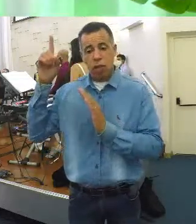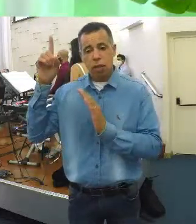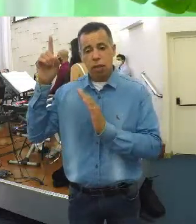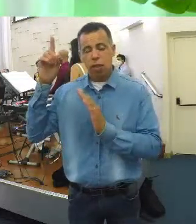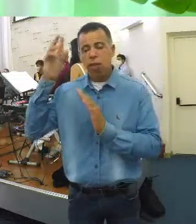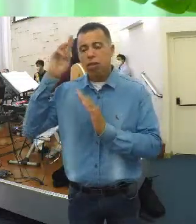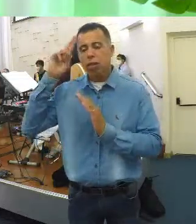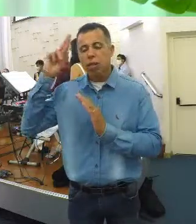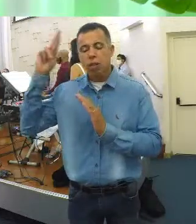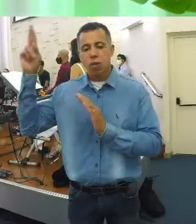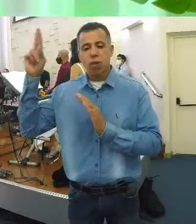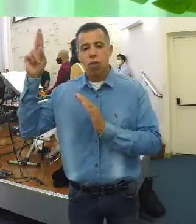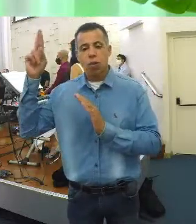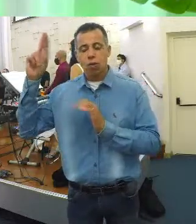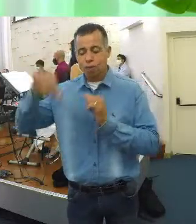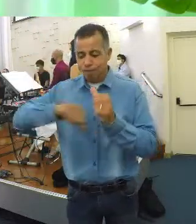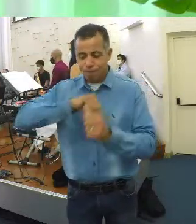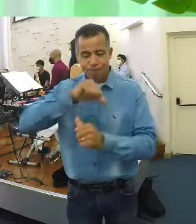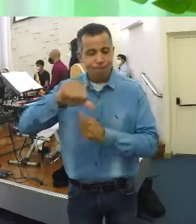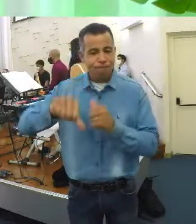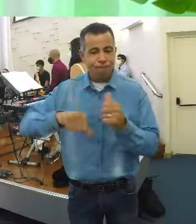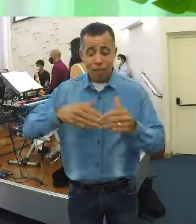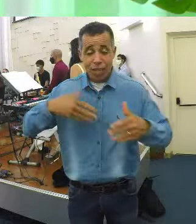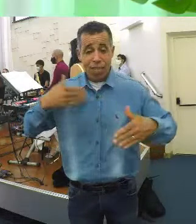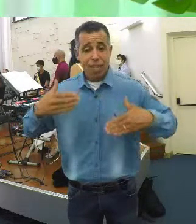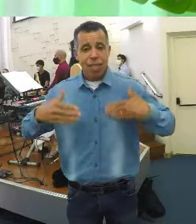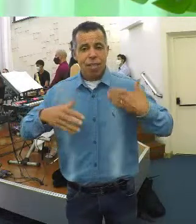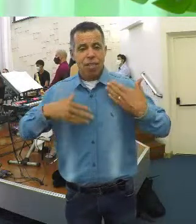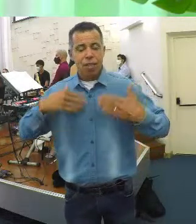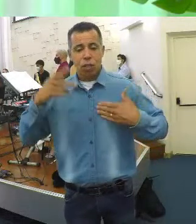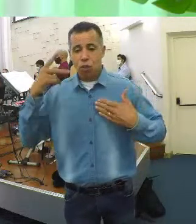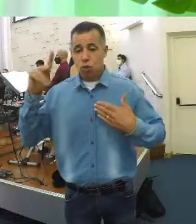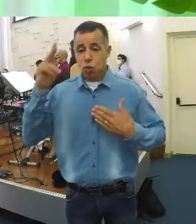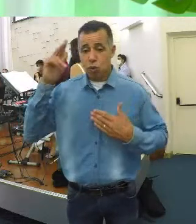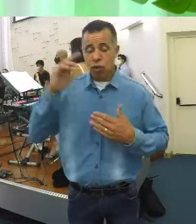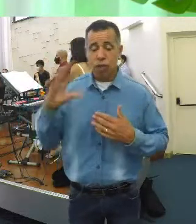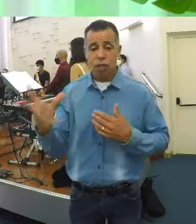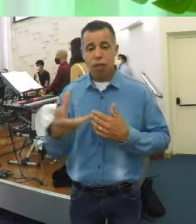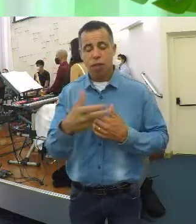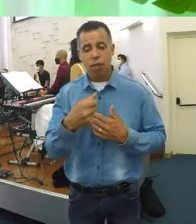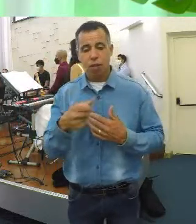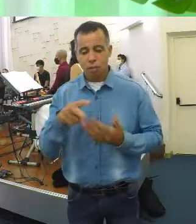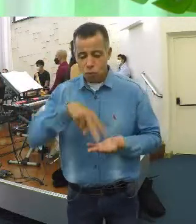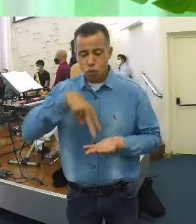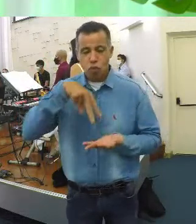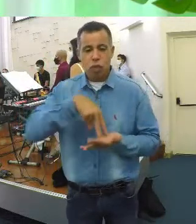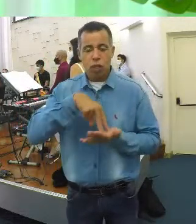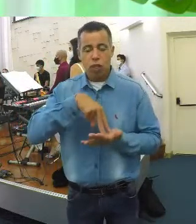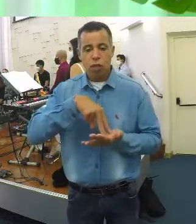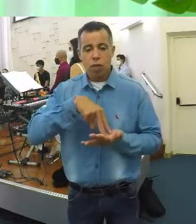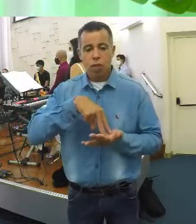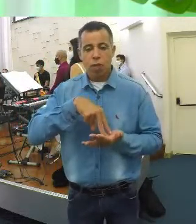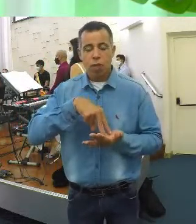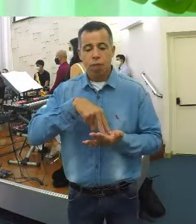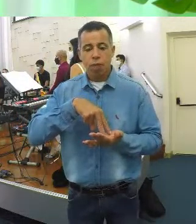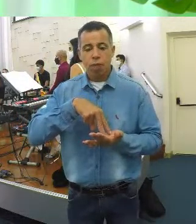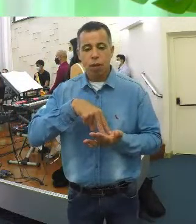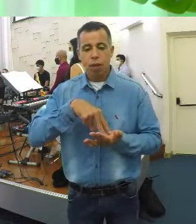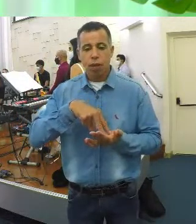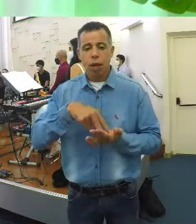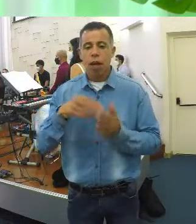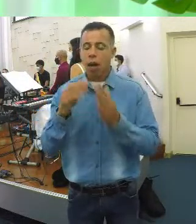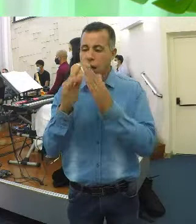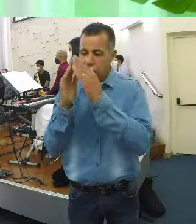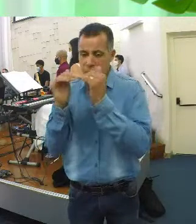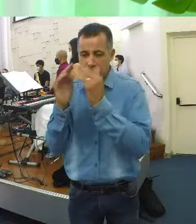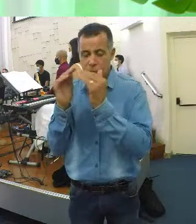restitui-me a alegria da tua salvação e sustenta-me com o espírito voluntário. Clame a Deus para que te devolva a alegria que